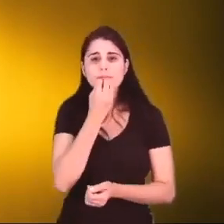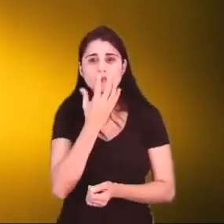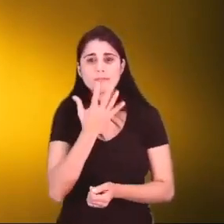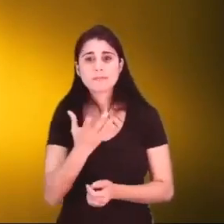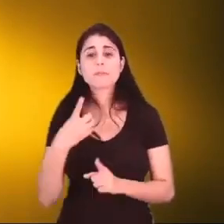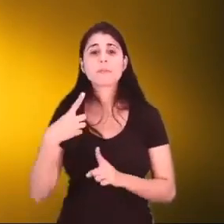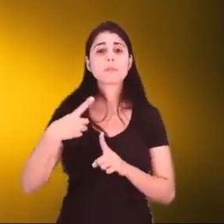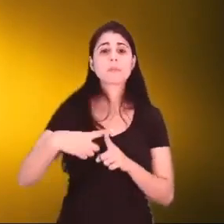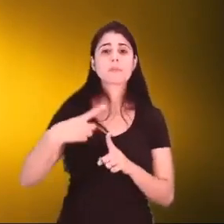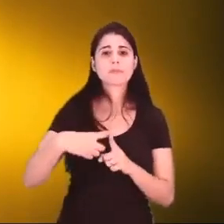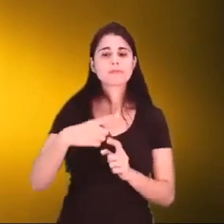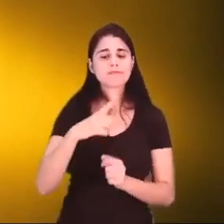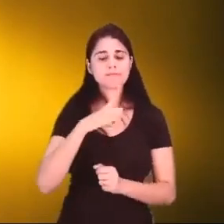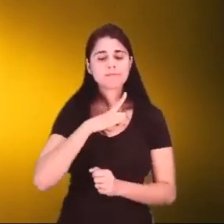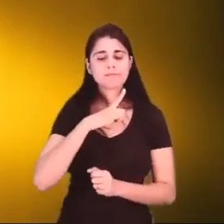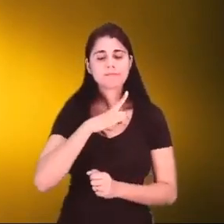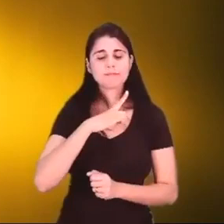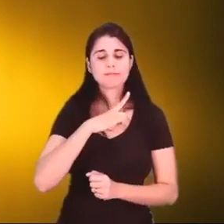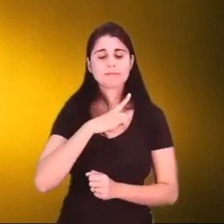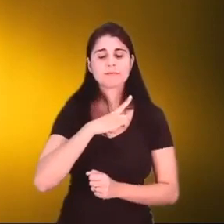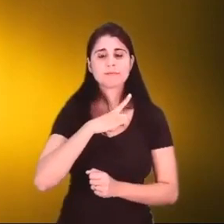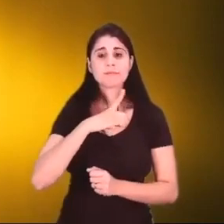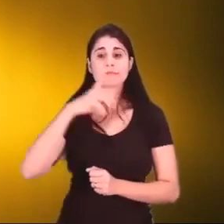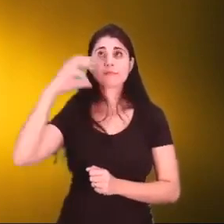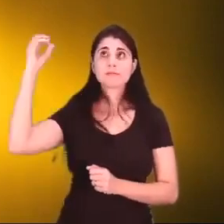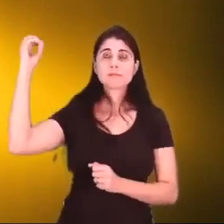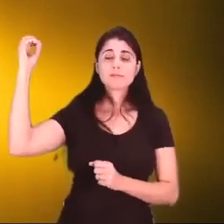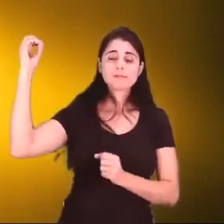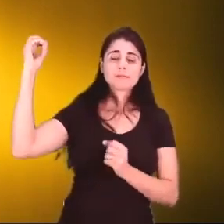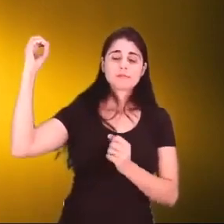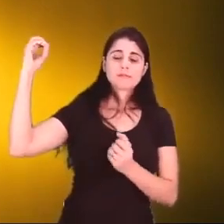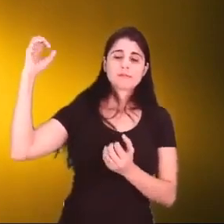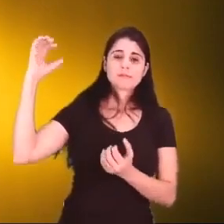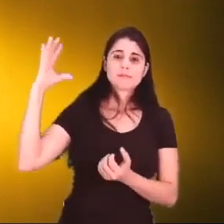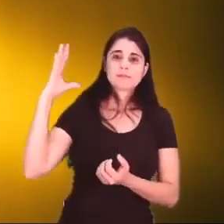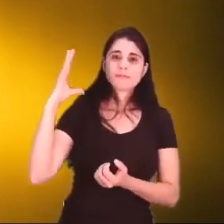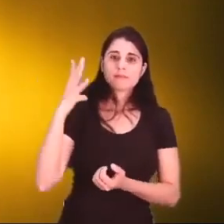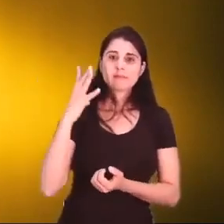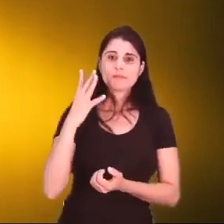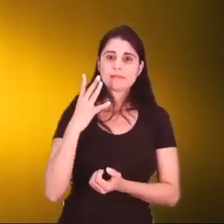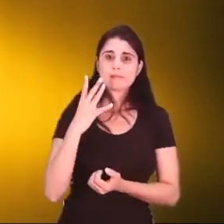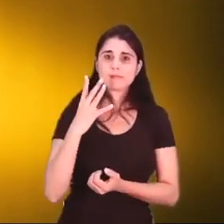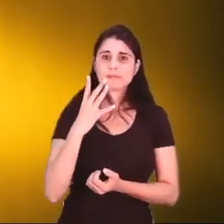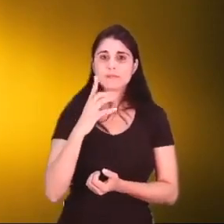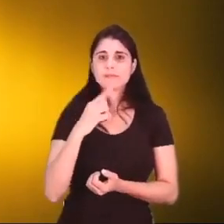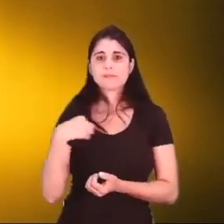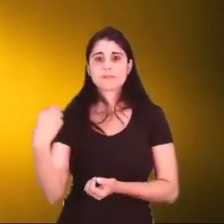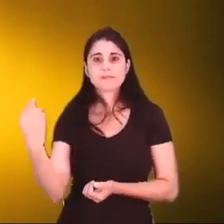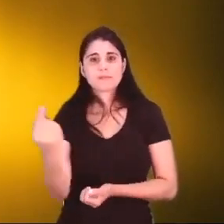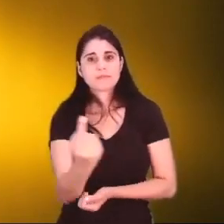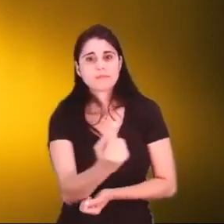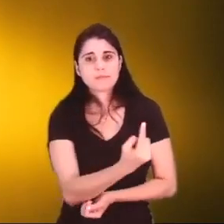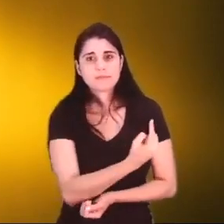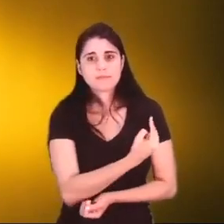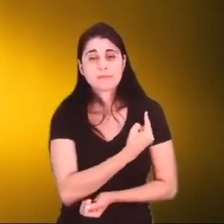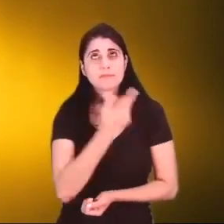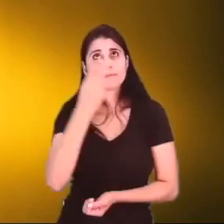porque tendes a luz do mundo, que é nosso